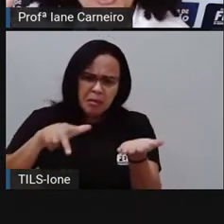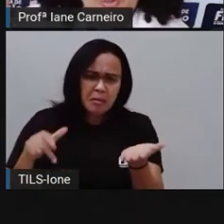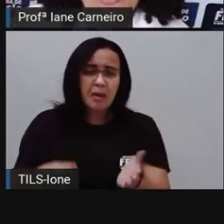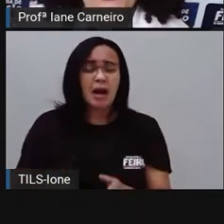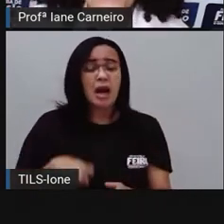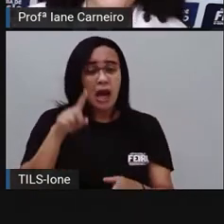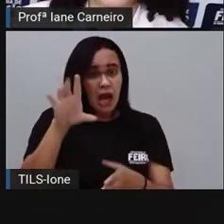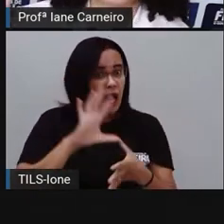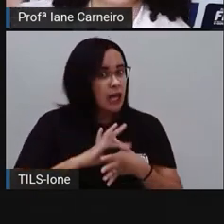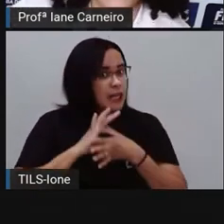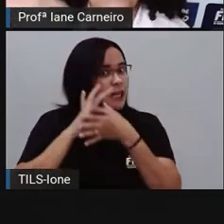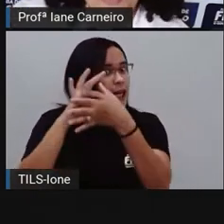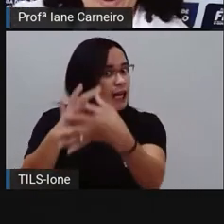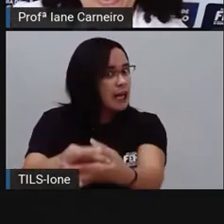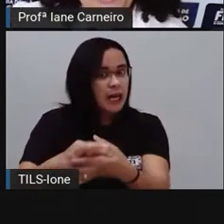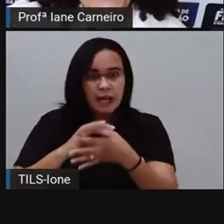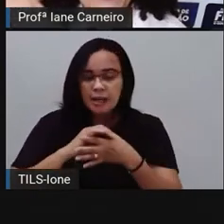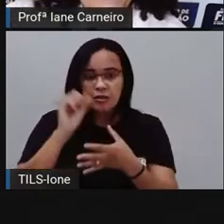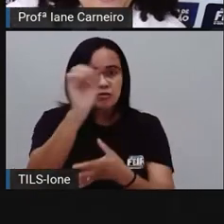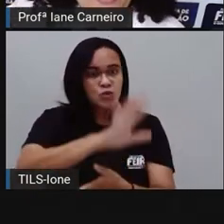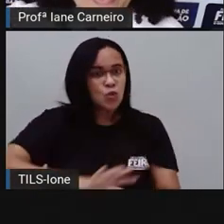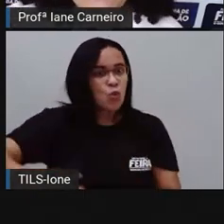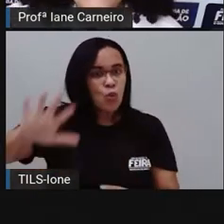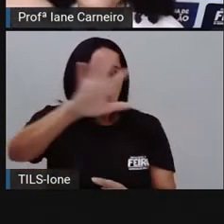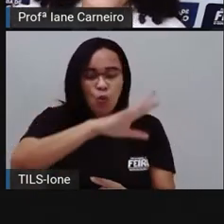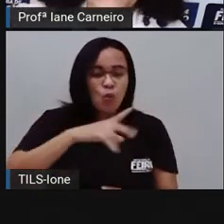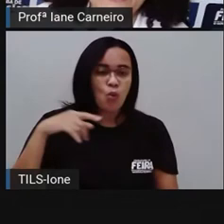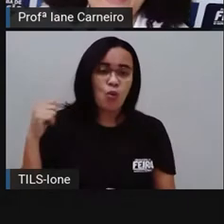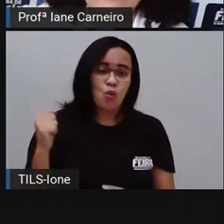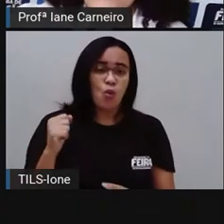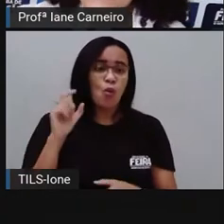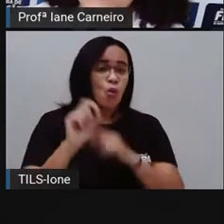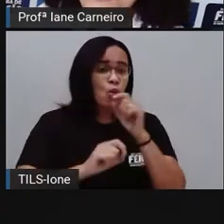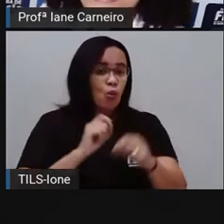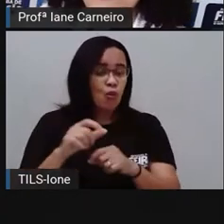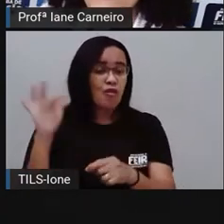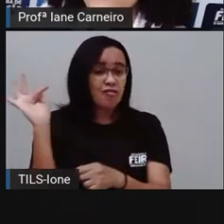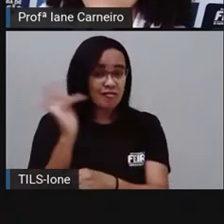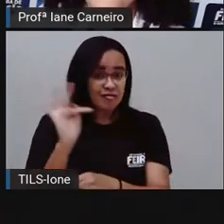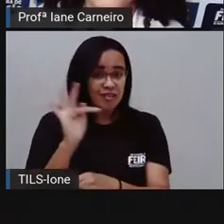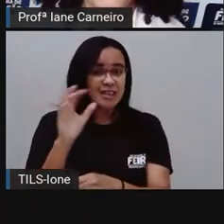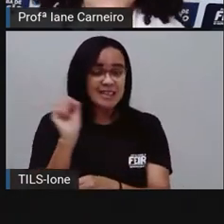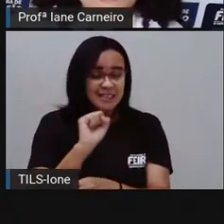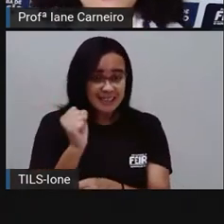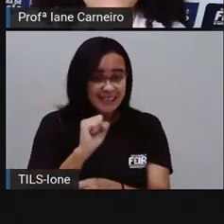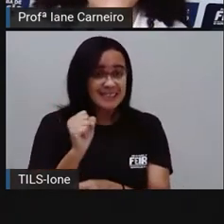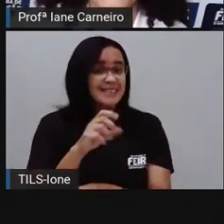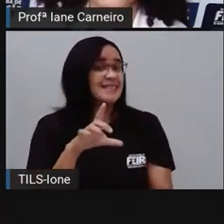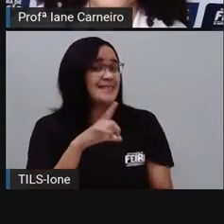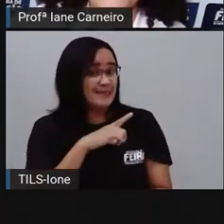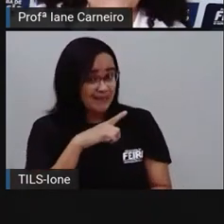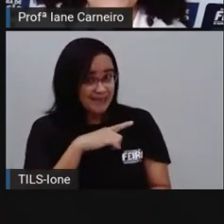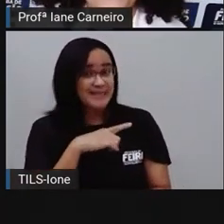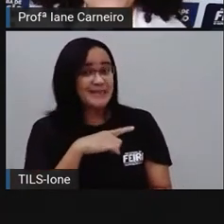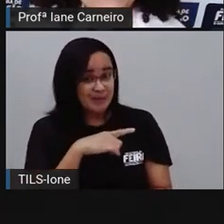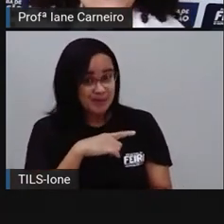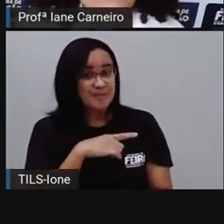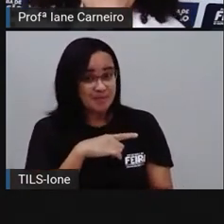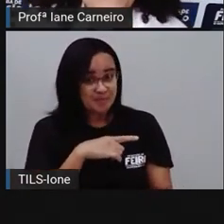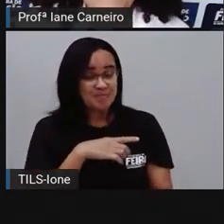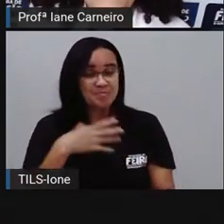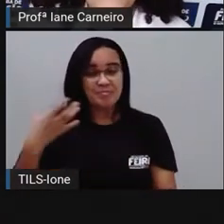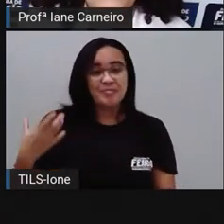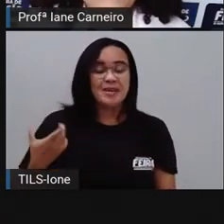levou o nome de Feira de Santana, né? Como a prof falou, para o The Voice, ganhou, eu acho que ela ganhou, né, produção? Acho que sim. Ganhou, a prof